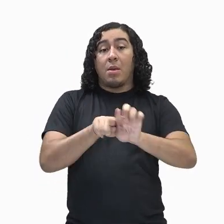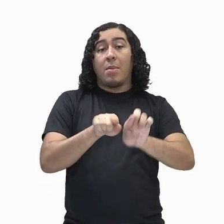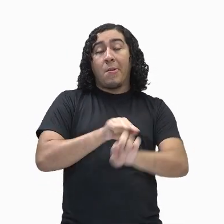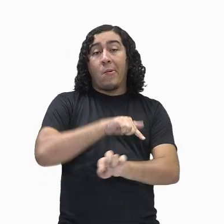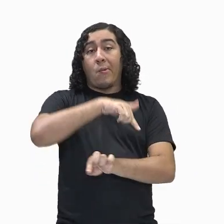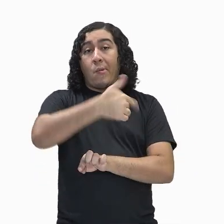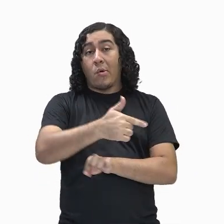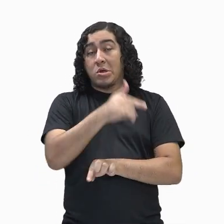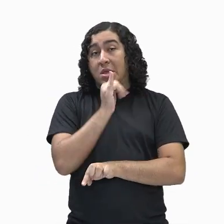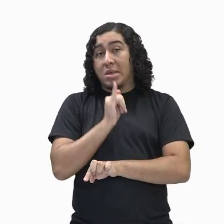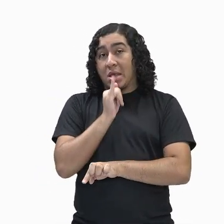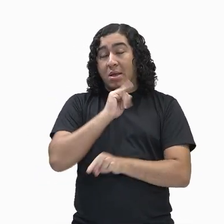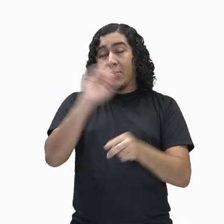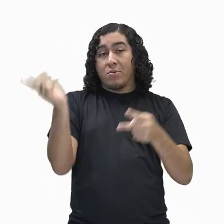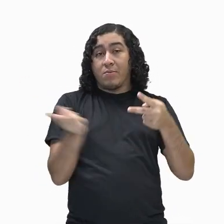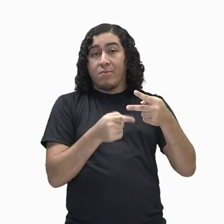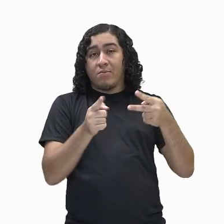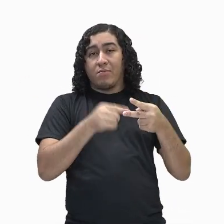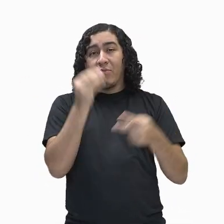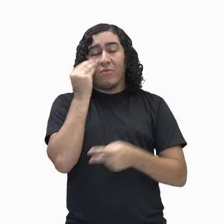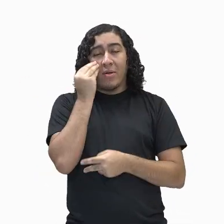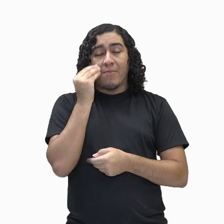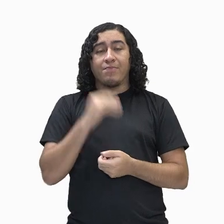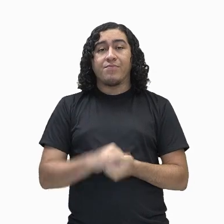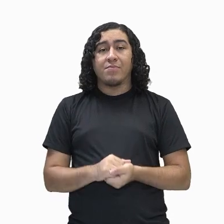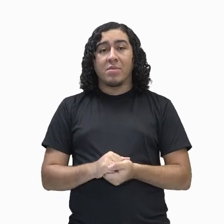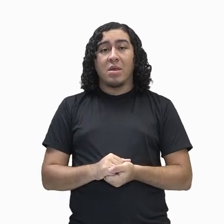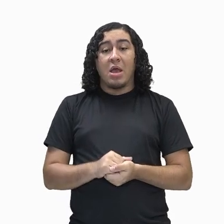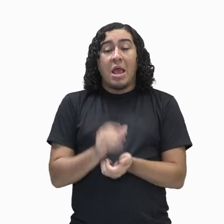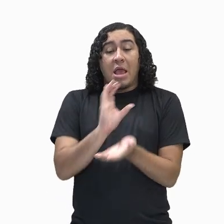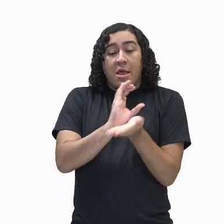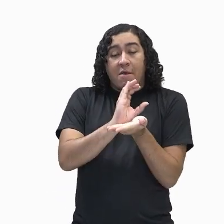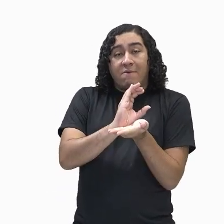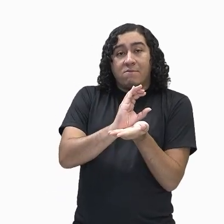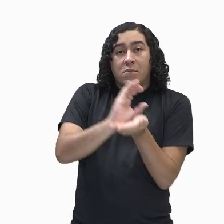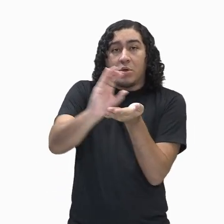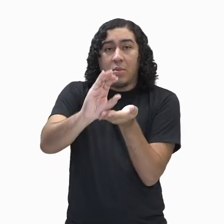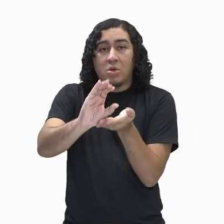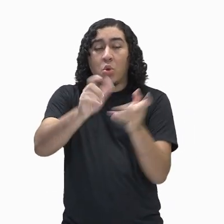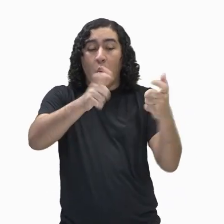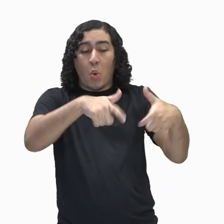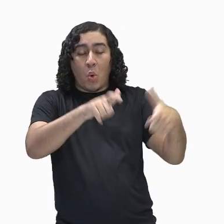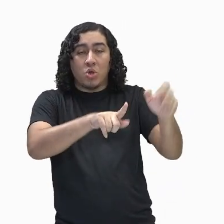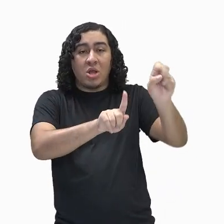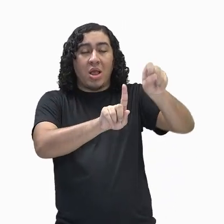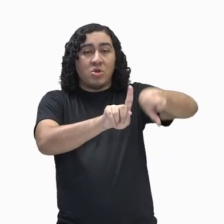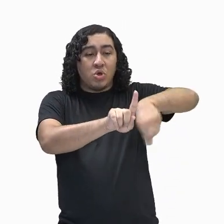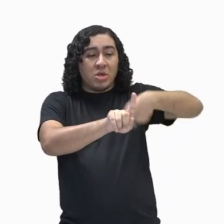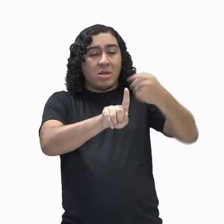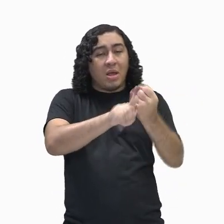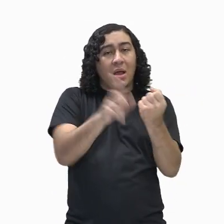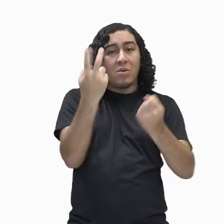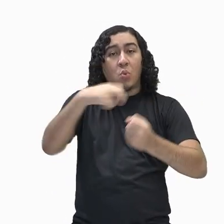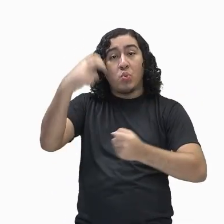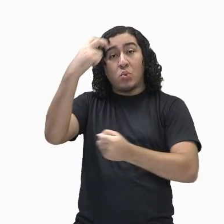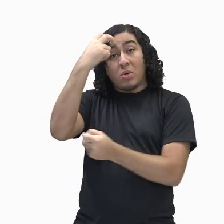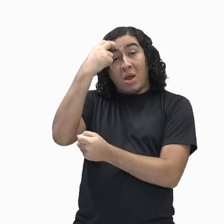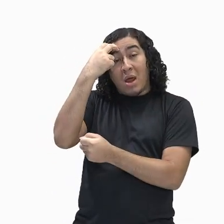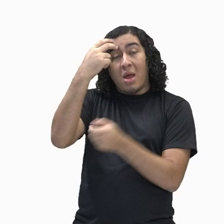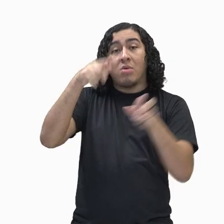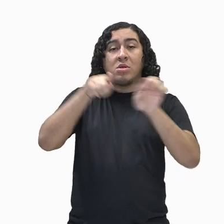da desigualdade social, a falta de investimento nas áreas sociais, culturais,